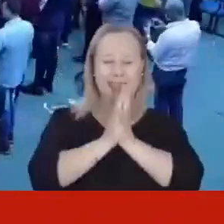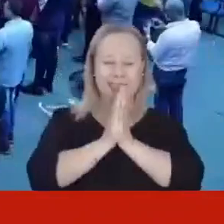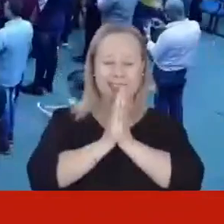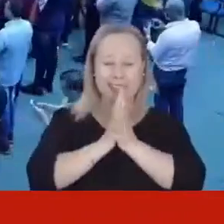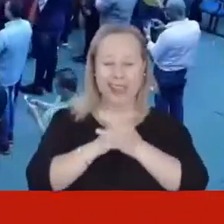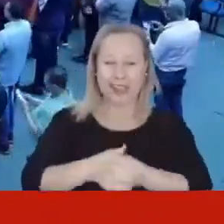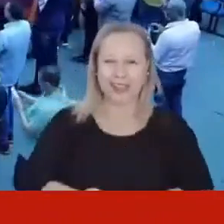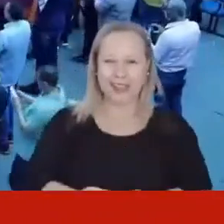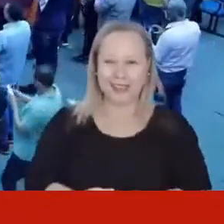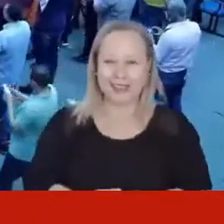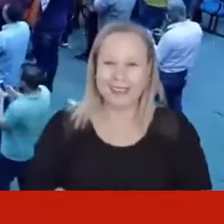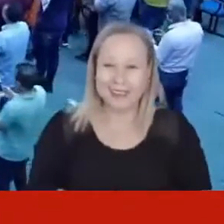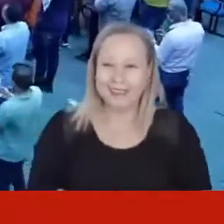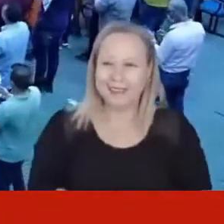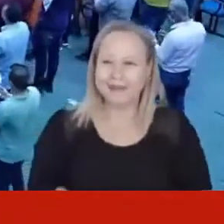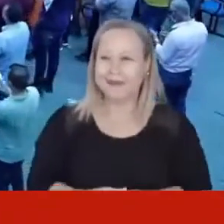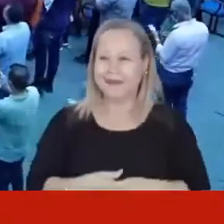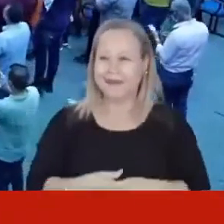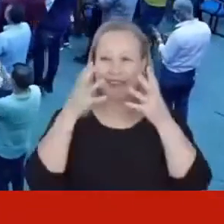E vamos ganhar,